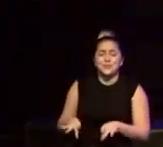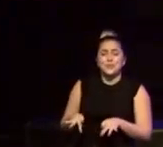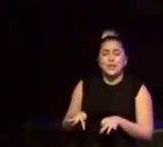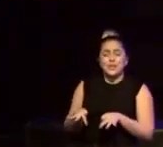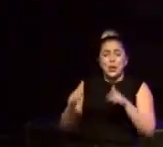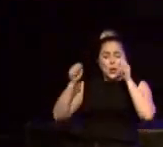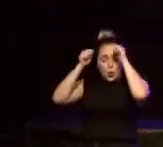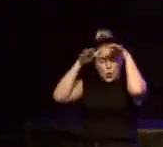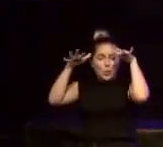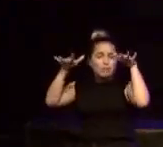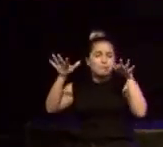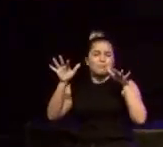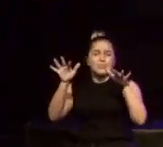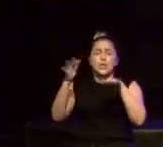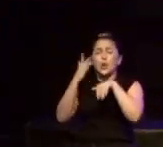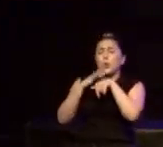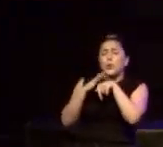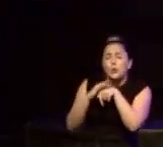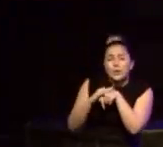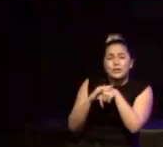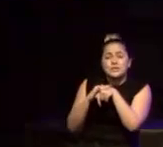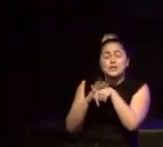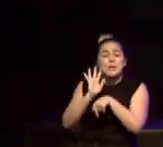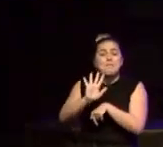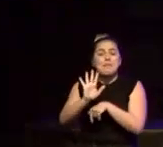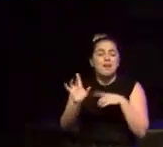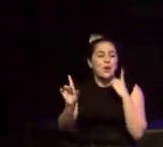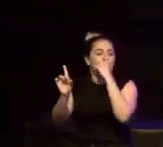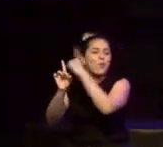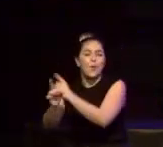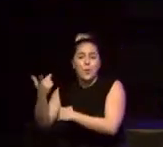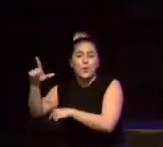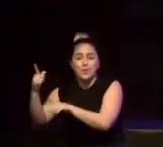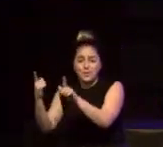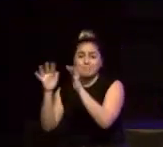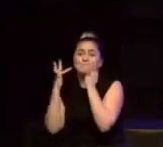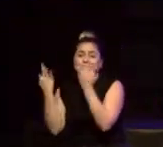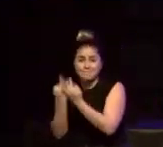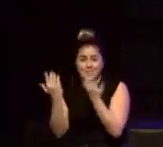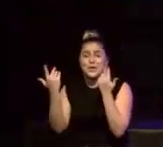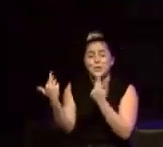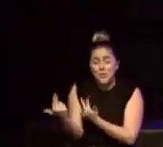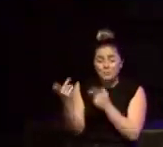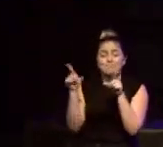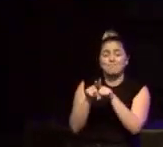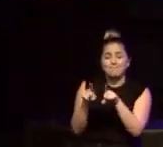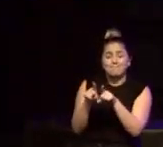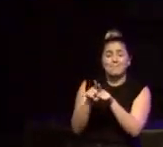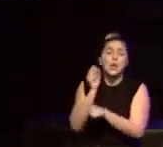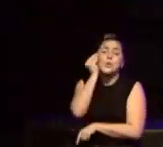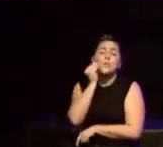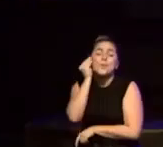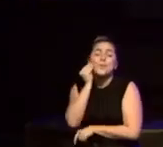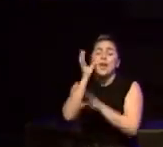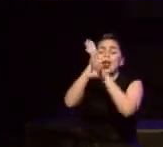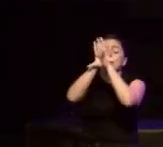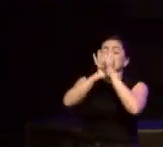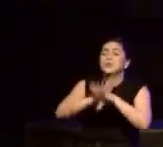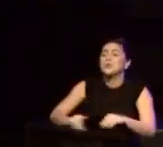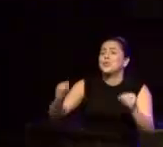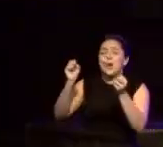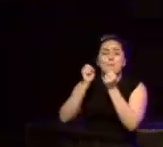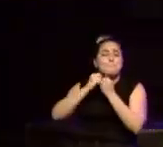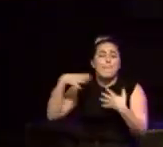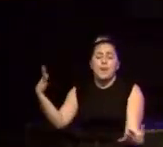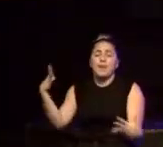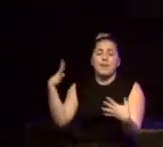criança pudesse ter, mas encontraram aqui na igreja um outro casal cujo filho teve a mesma situação, e eles têm uma experiência de cura, de milagres, e